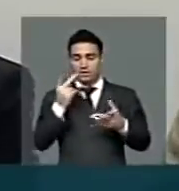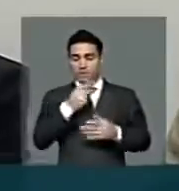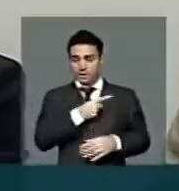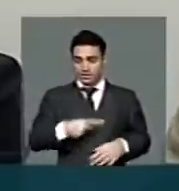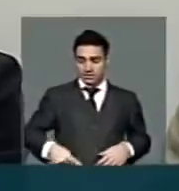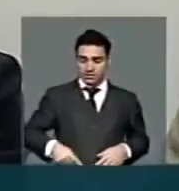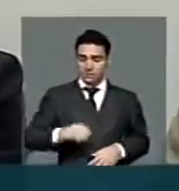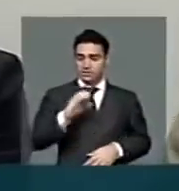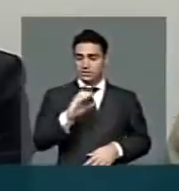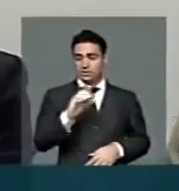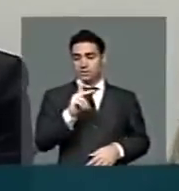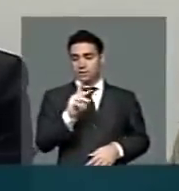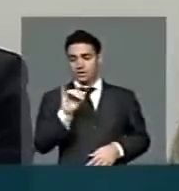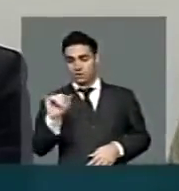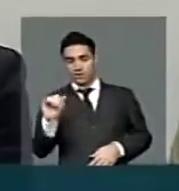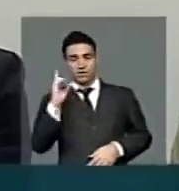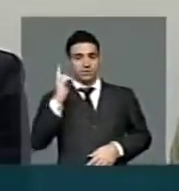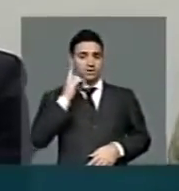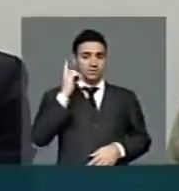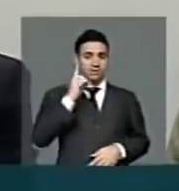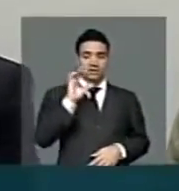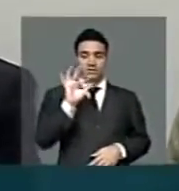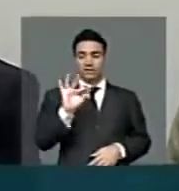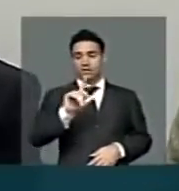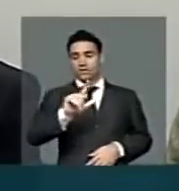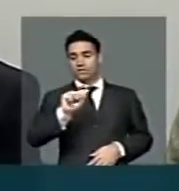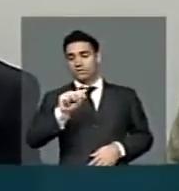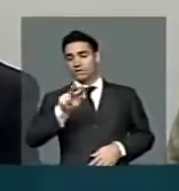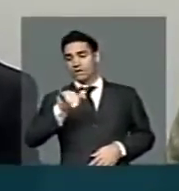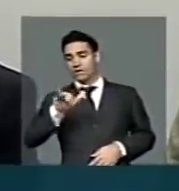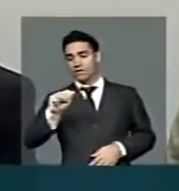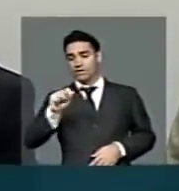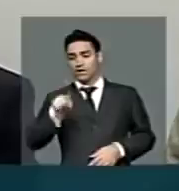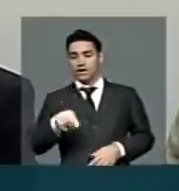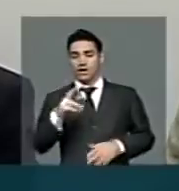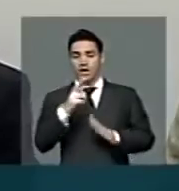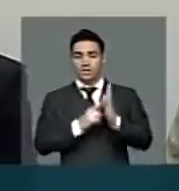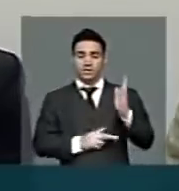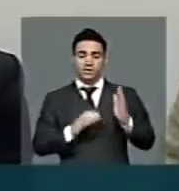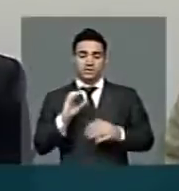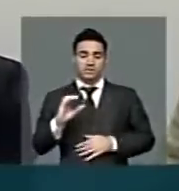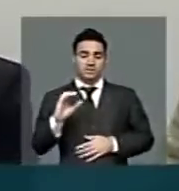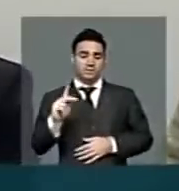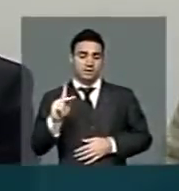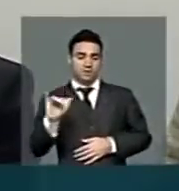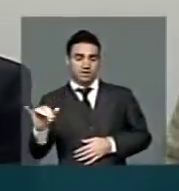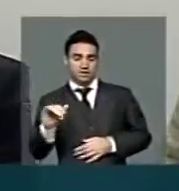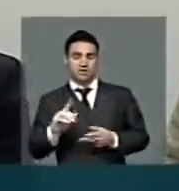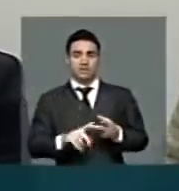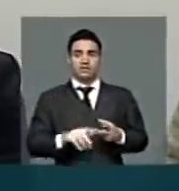CPI do Tráfico, para a deputada Flávia Moraes, que é relatora dessa CPI, para fazer as suas considerações.